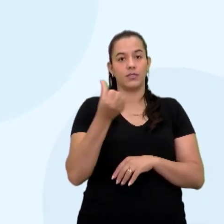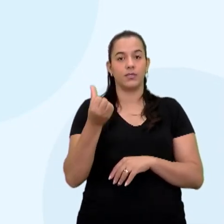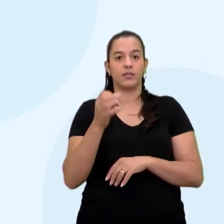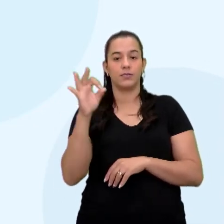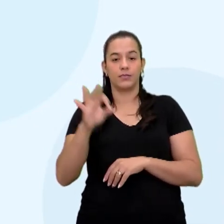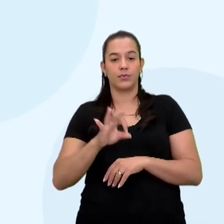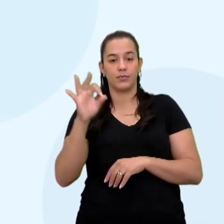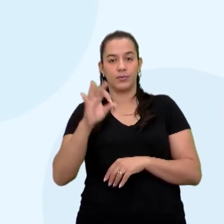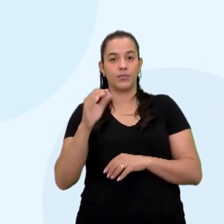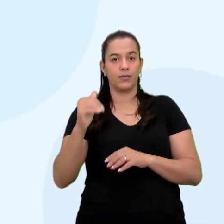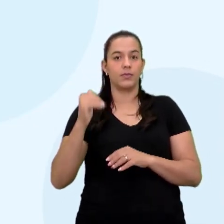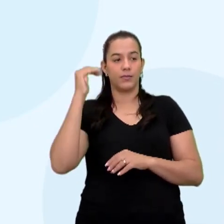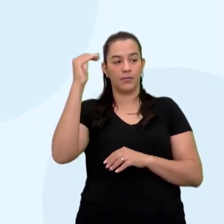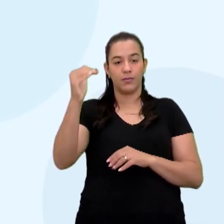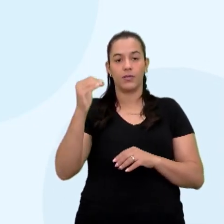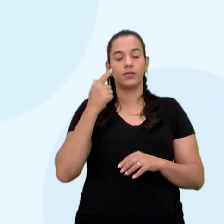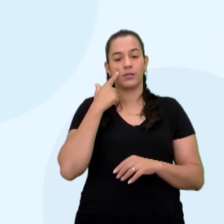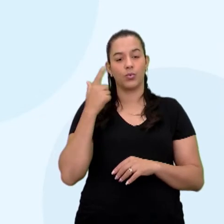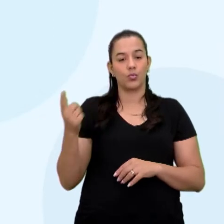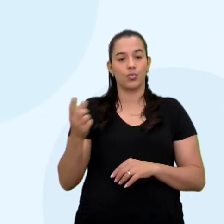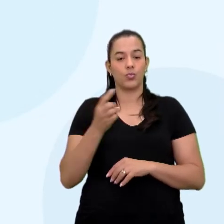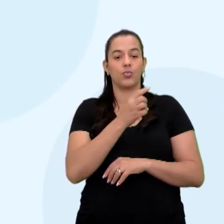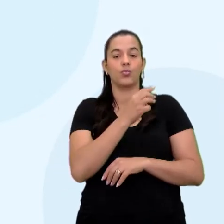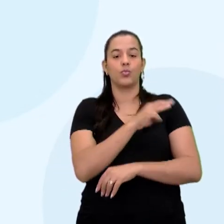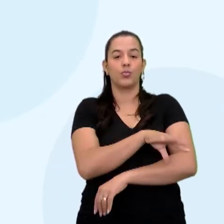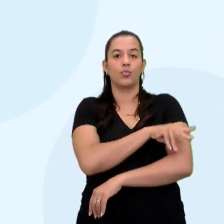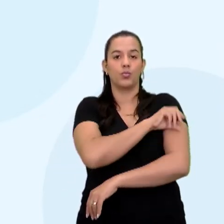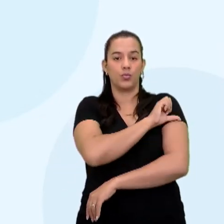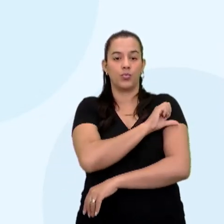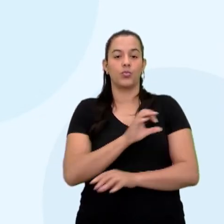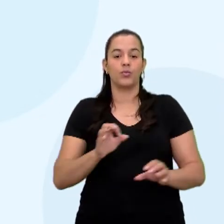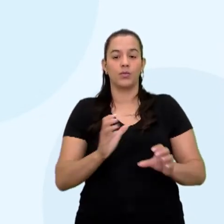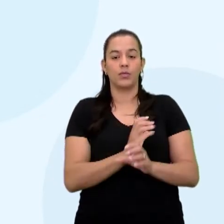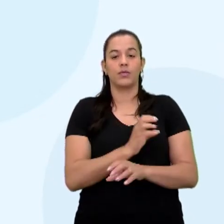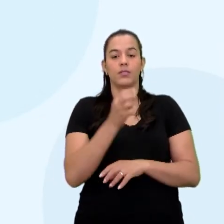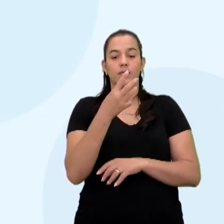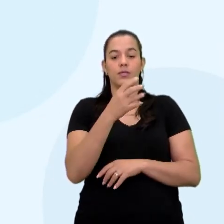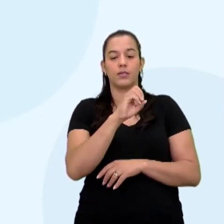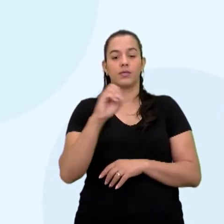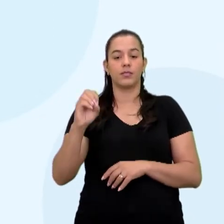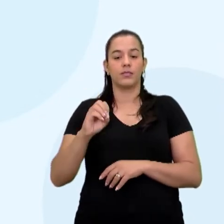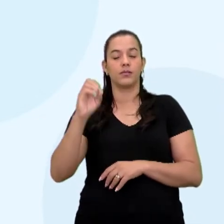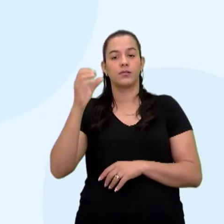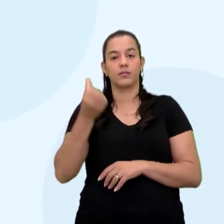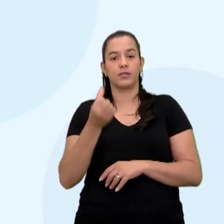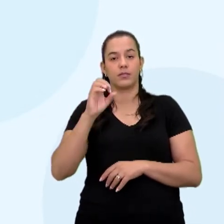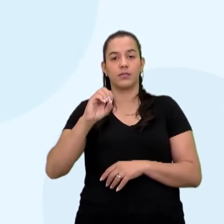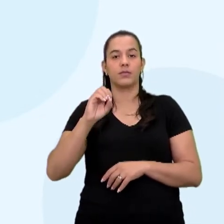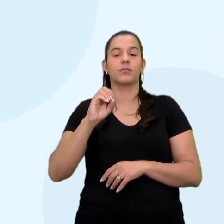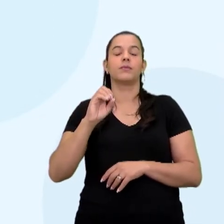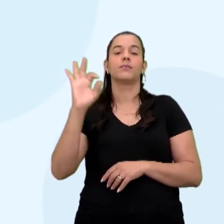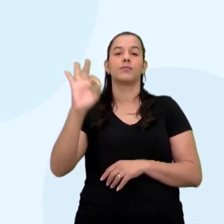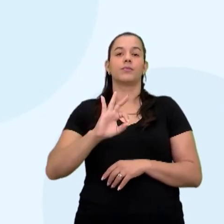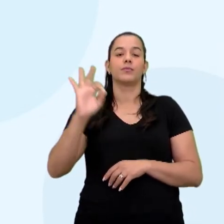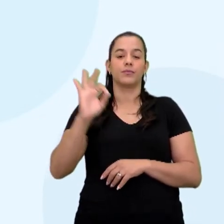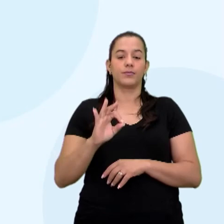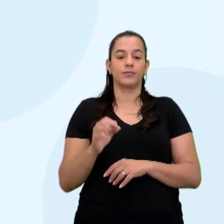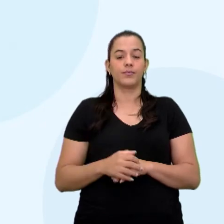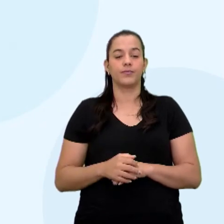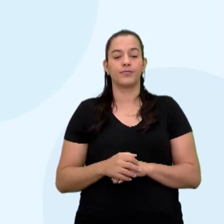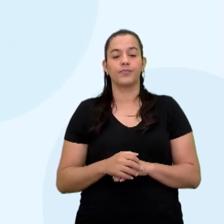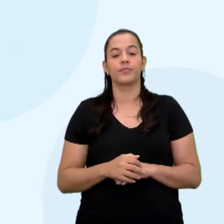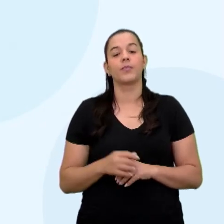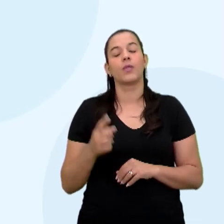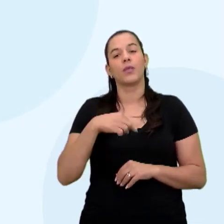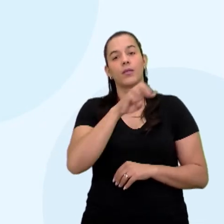o nível superior em relação ao ensino fundamental completo ganha 360% a mais. E quem tem o nível superior